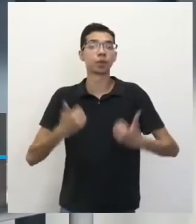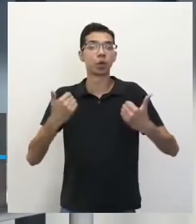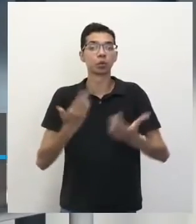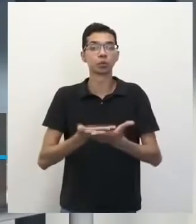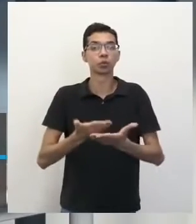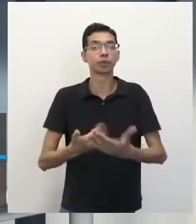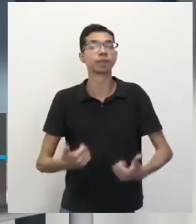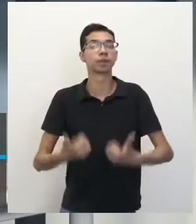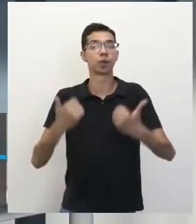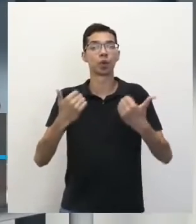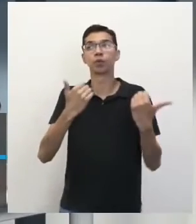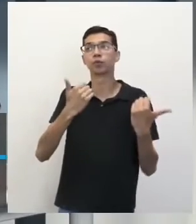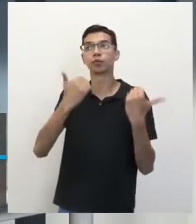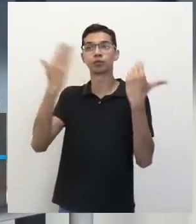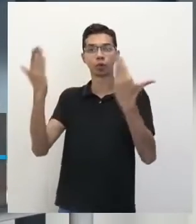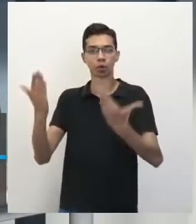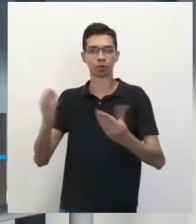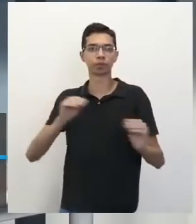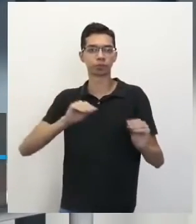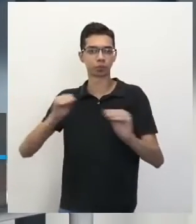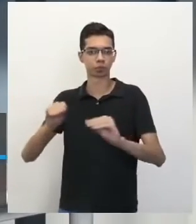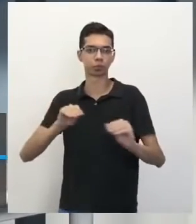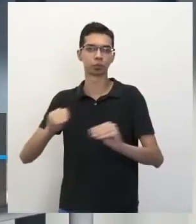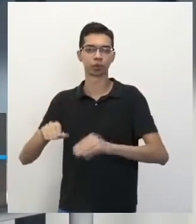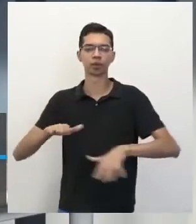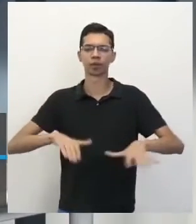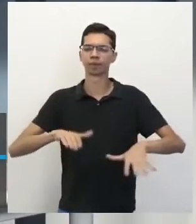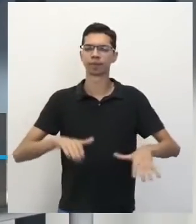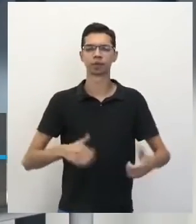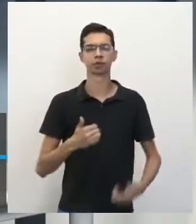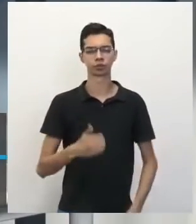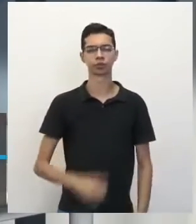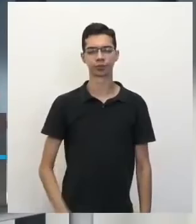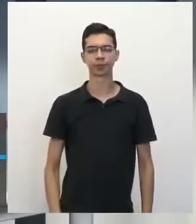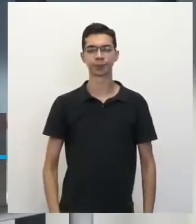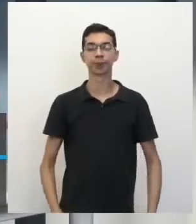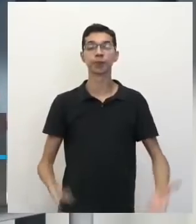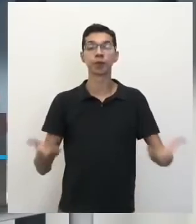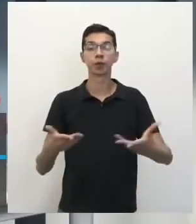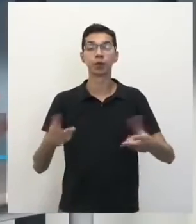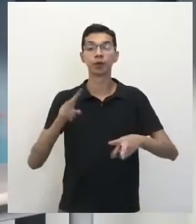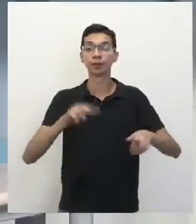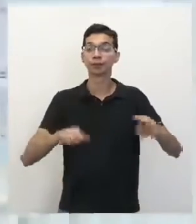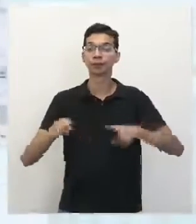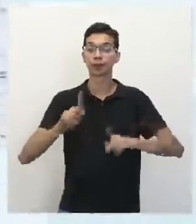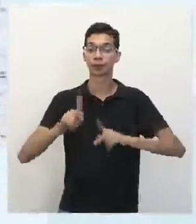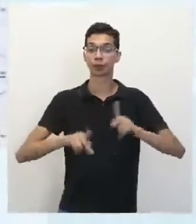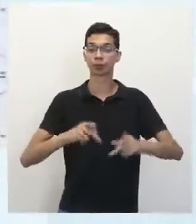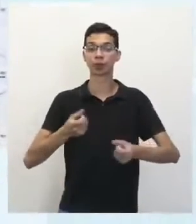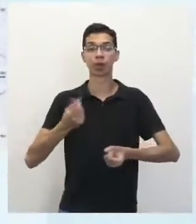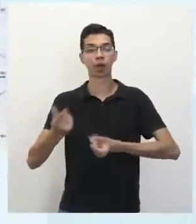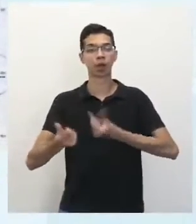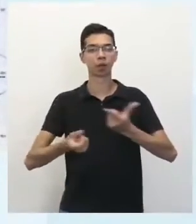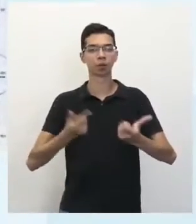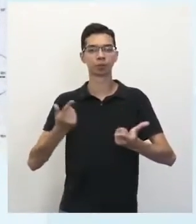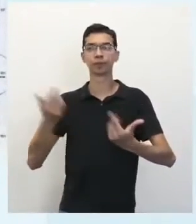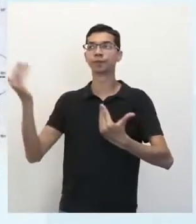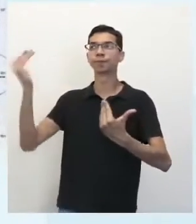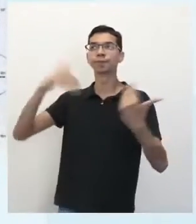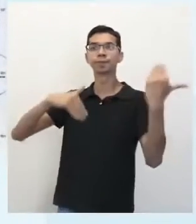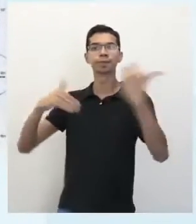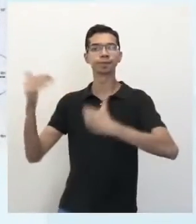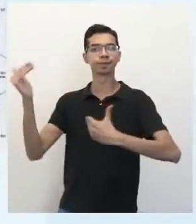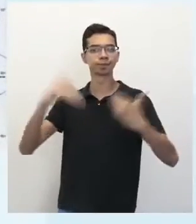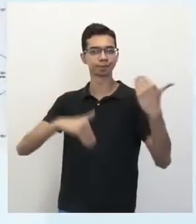depende muito das pessoas que saem dos países, tá certo? Vamos ver alguns povos que vieram para o Brasil. Então vamos começar